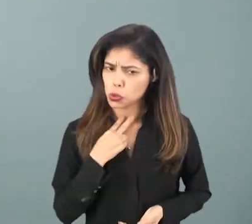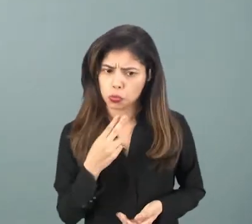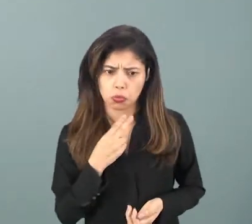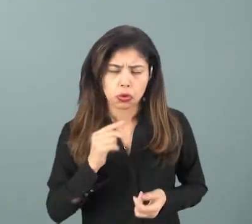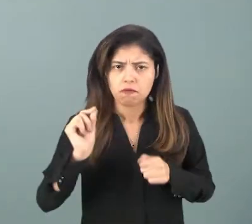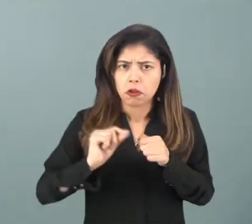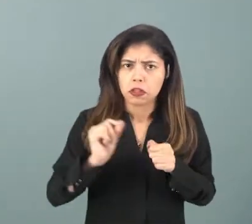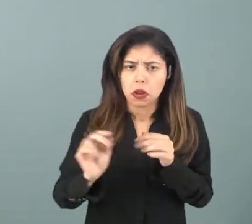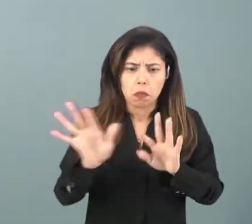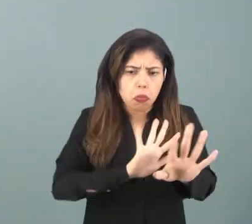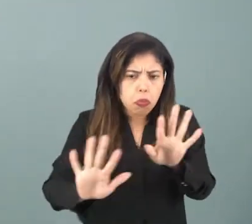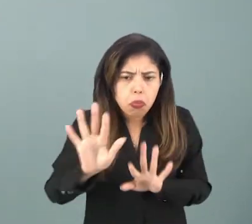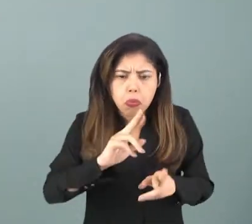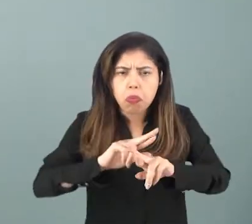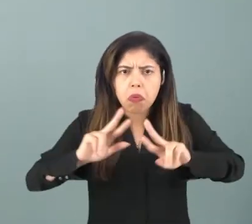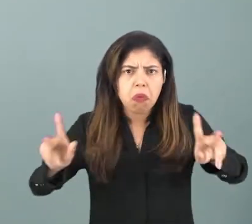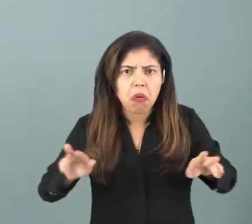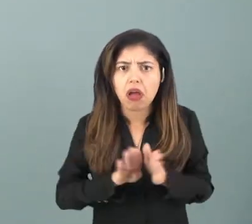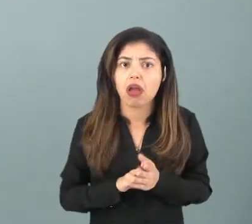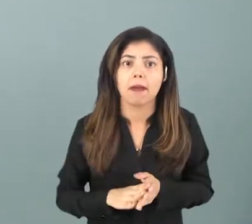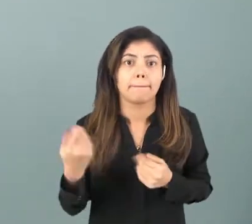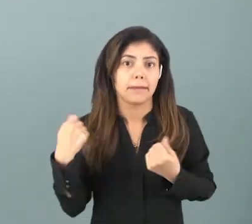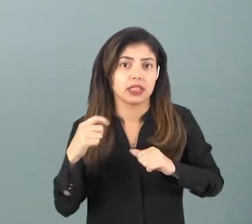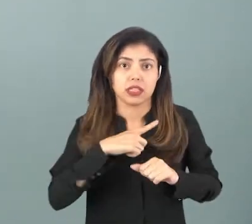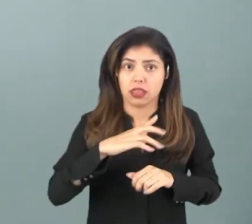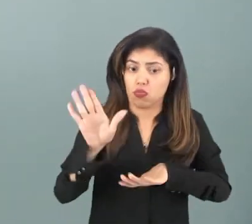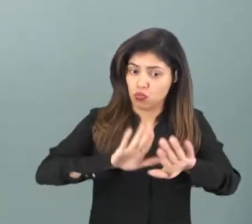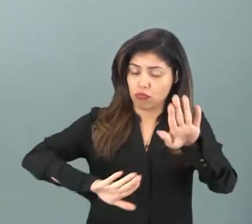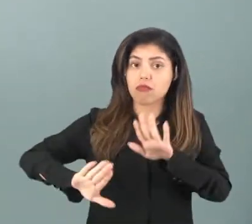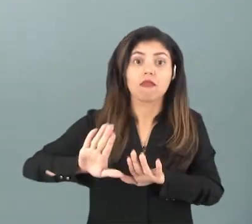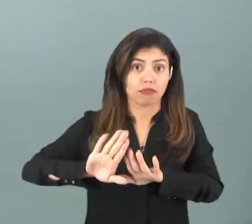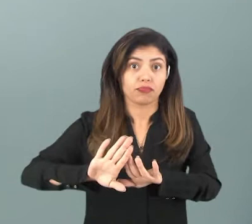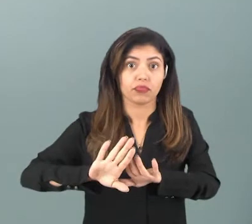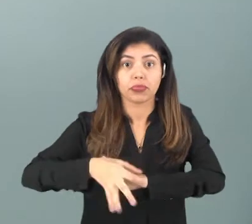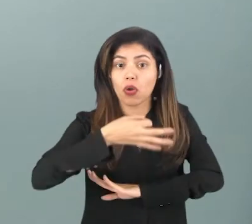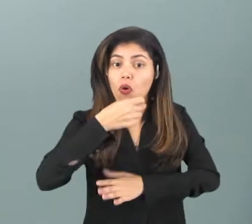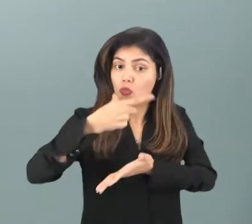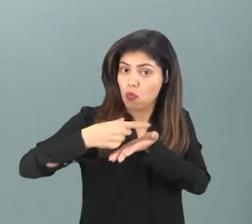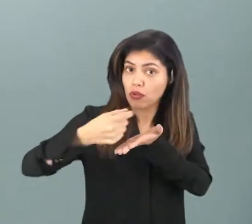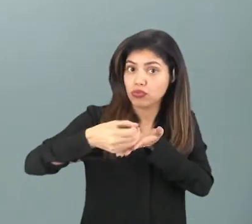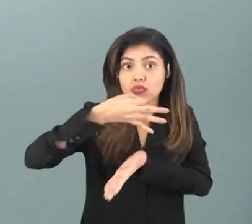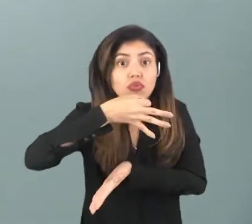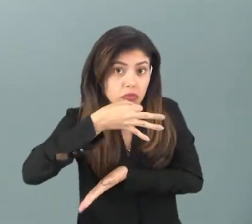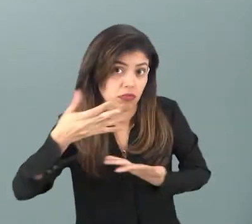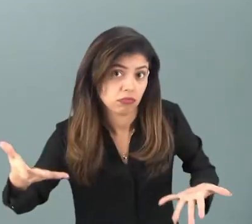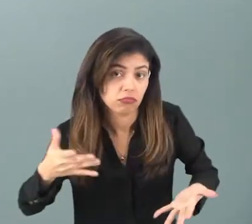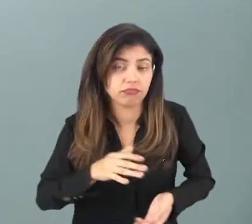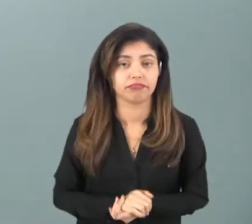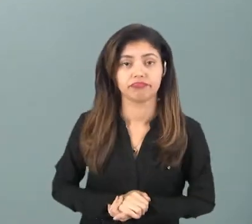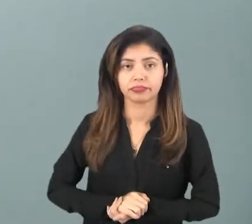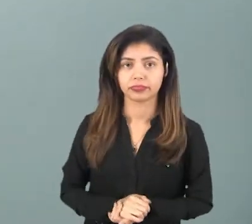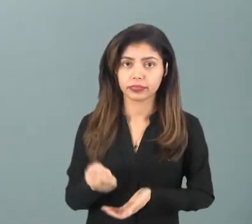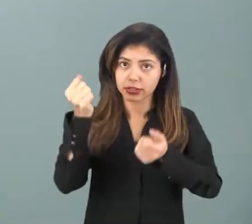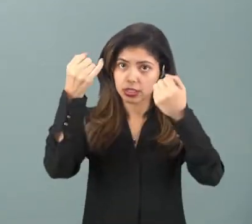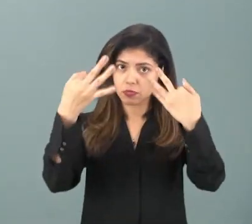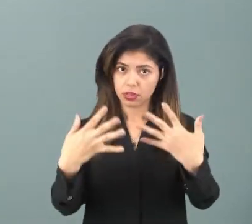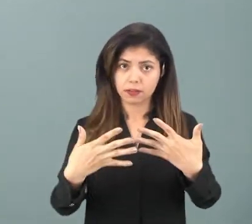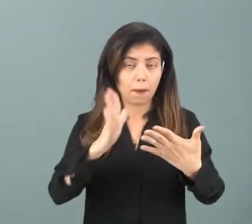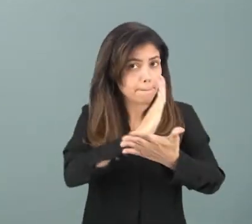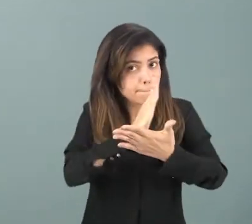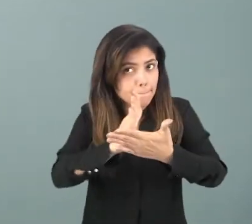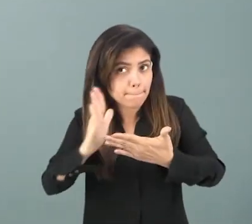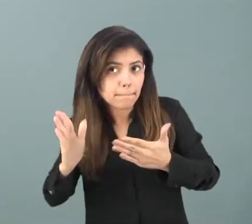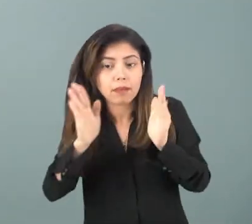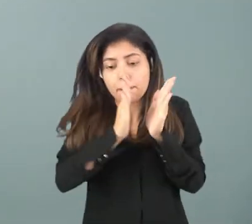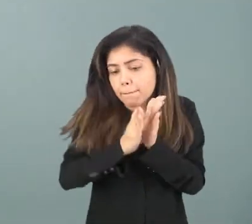ter cuidado com alguns argumentos usados também nesse gênero textual, tá? Então a gente vai ver estruturas parte por